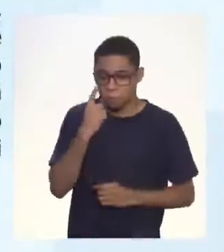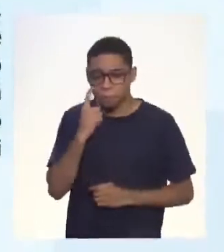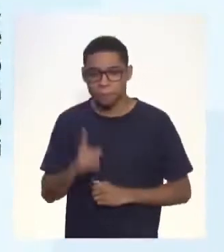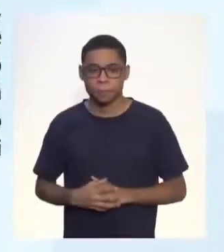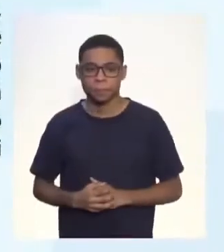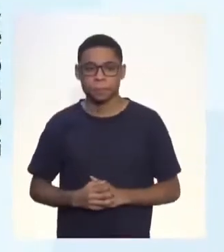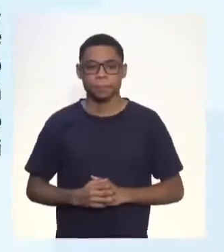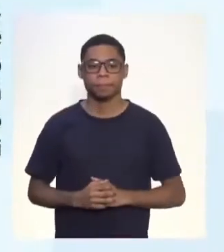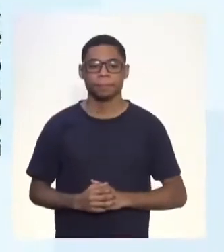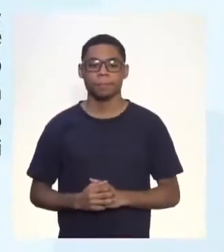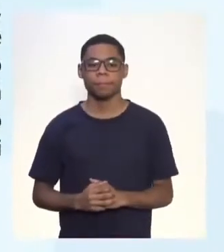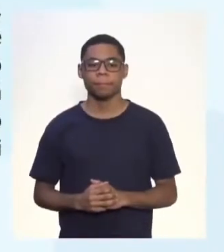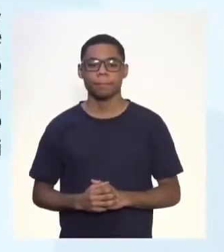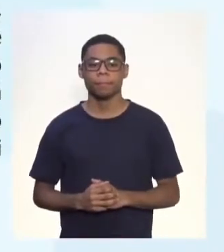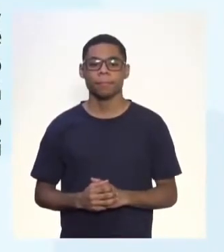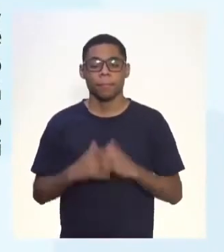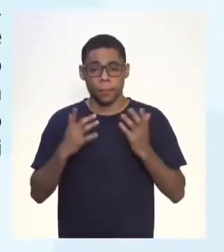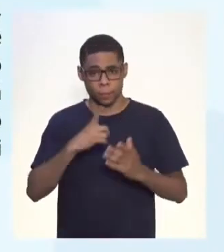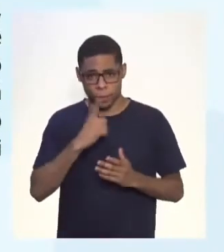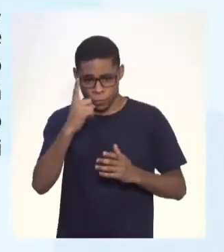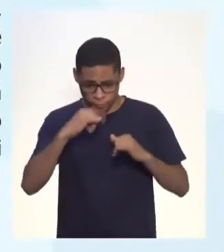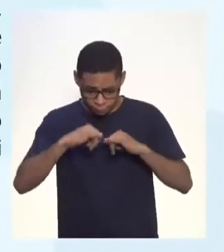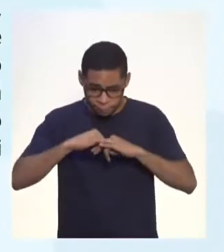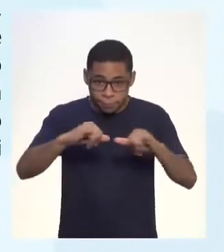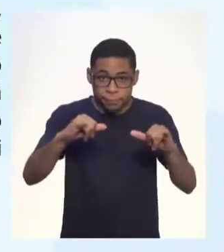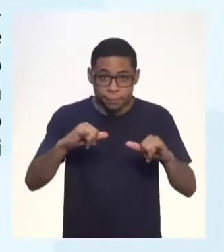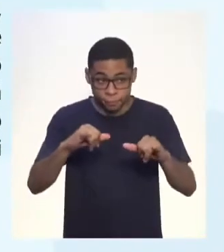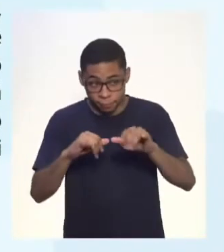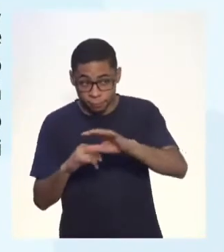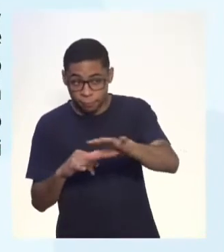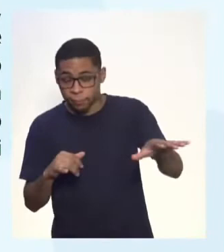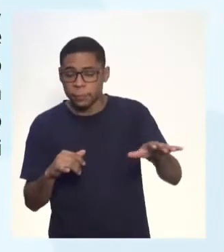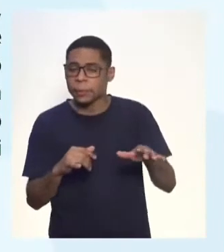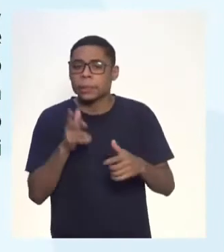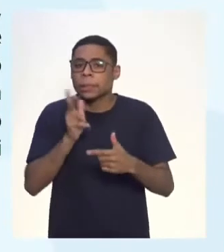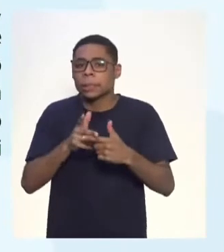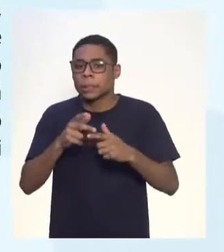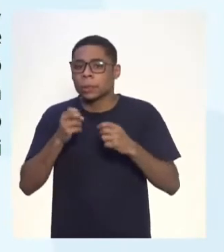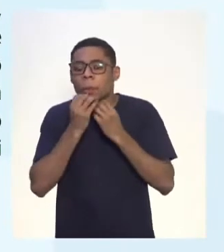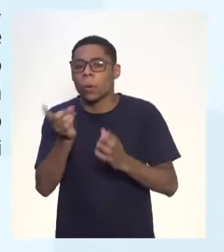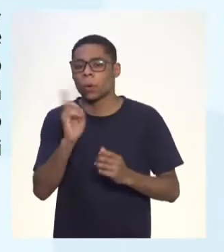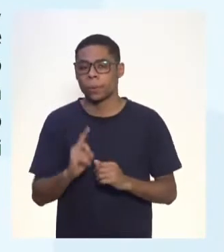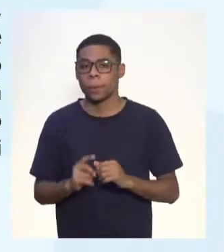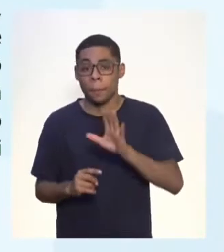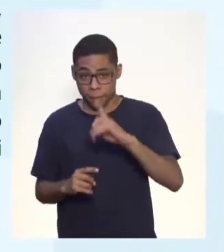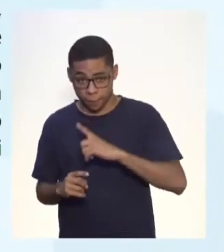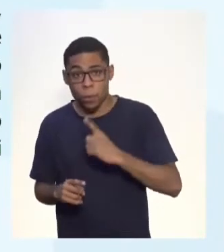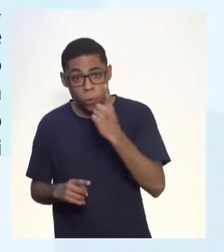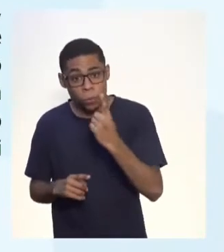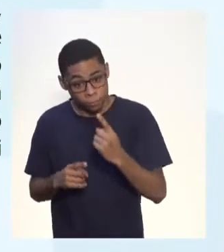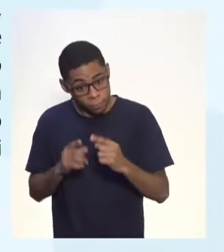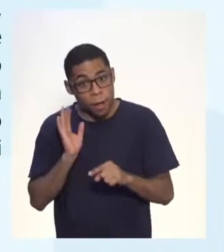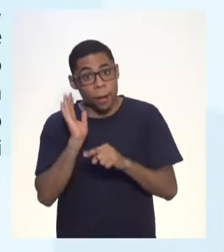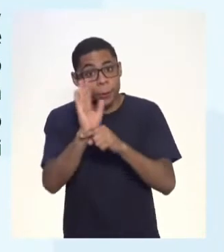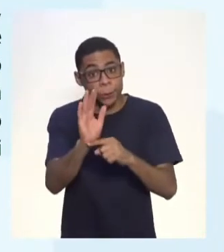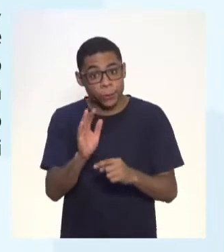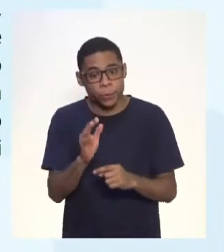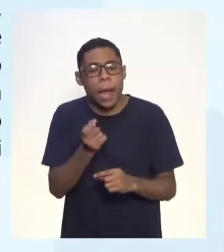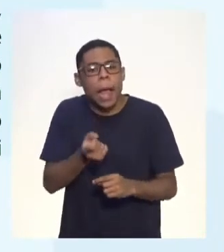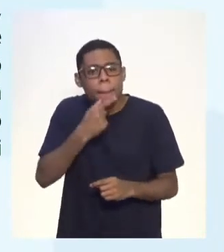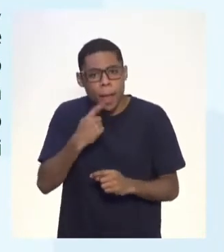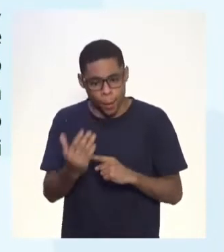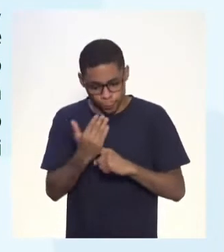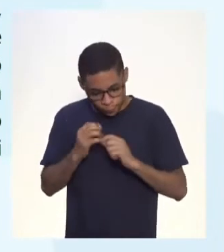Tem uma coisa que a mídia não conta, mas há um remédio contra a Covid-19 muito eficiente. E que eu,